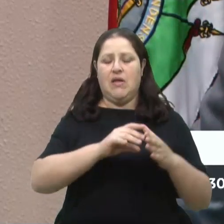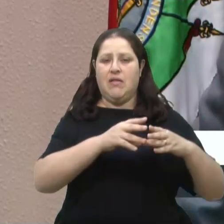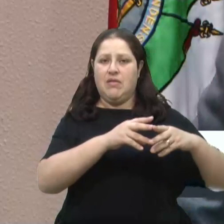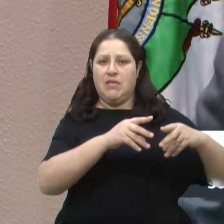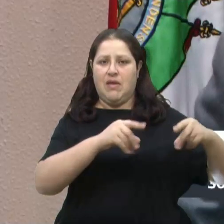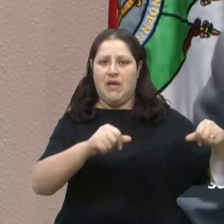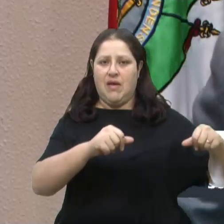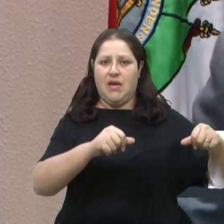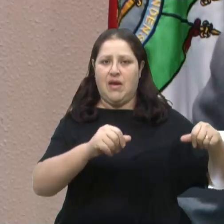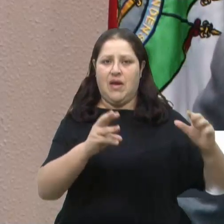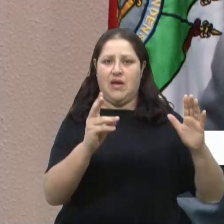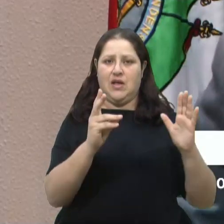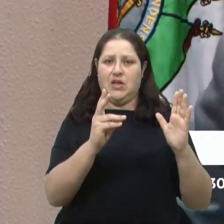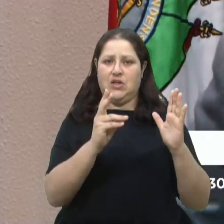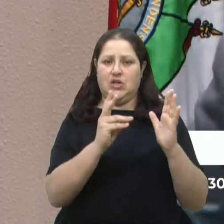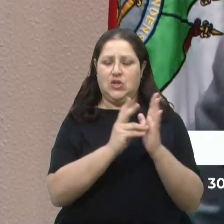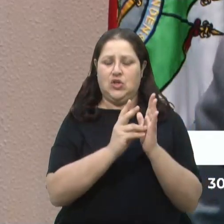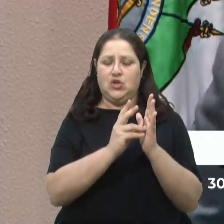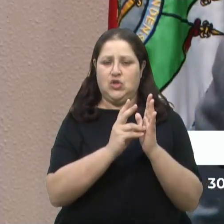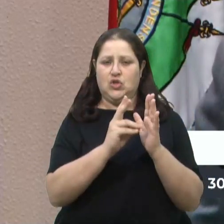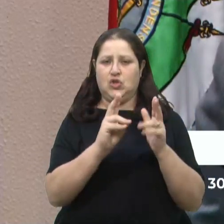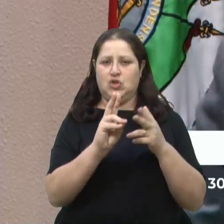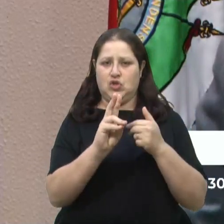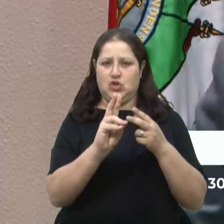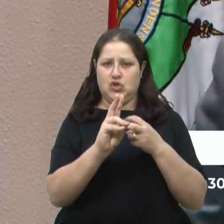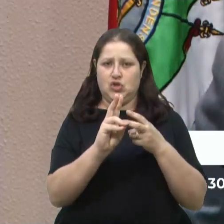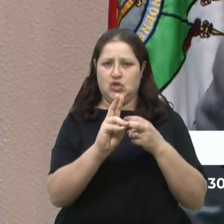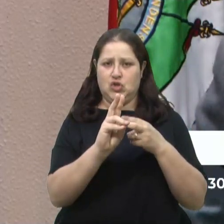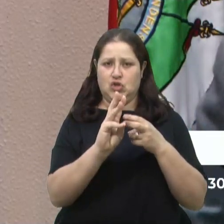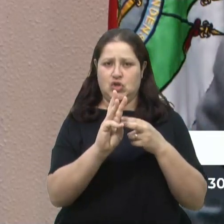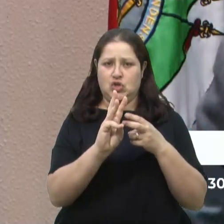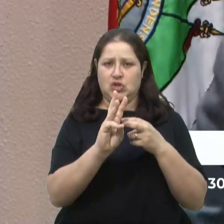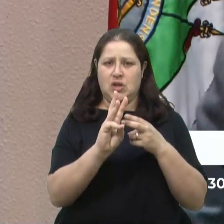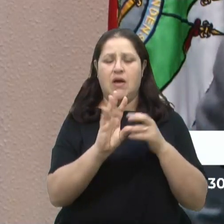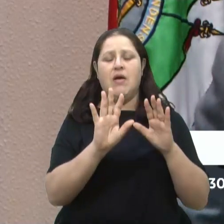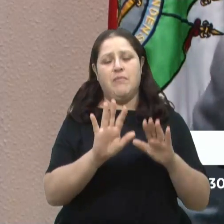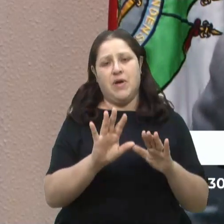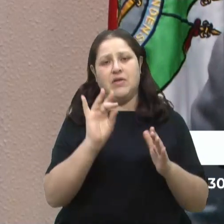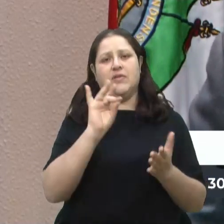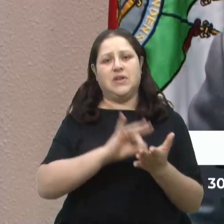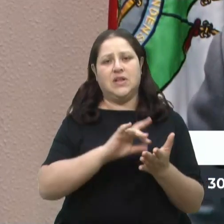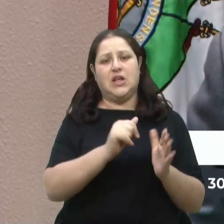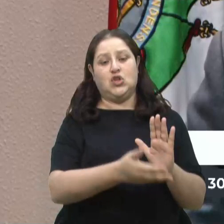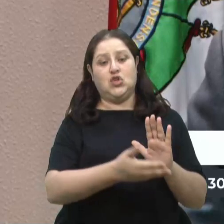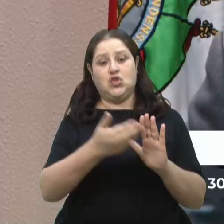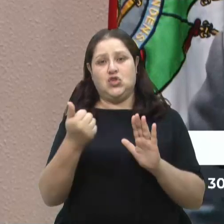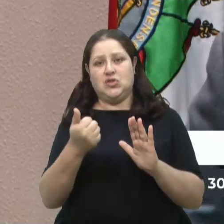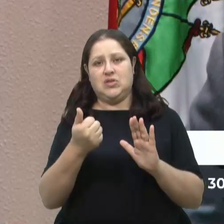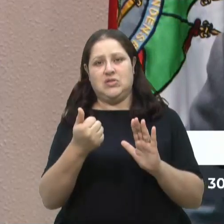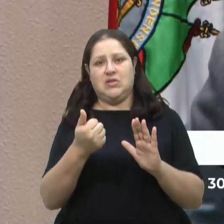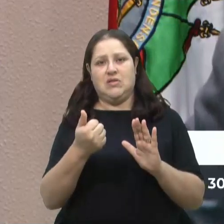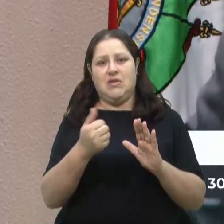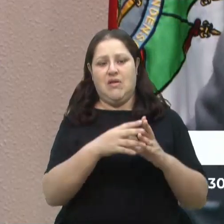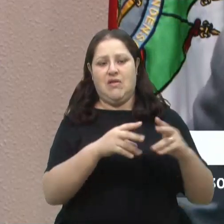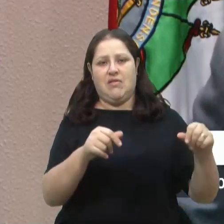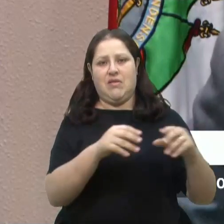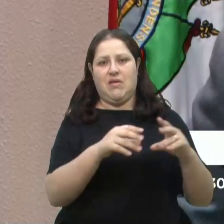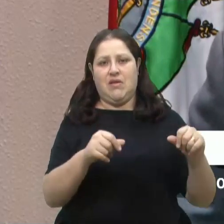indígenas, mas que na prática significa uma verdadeira expropriação de terras, e em breves